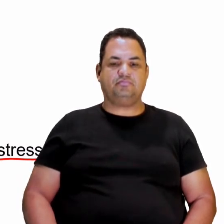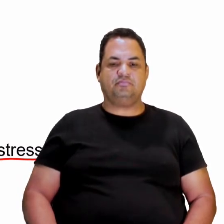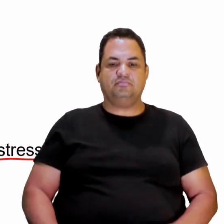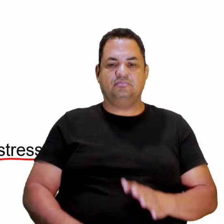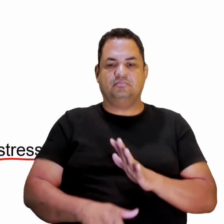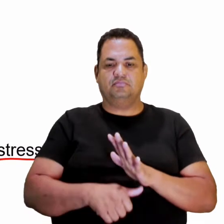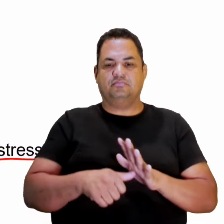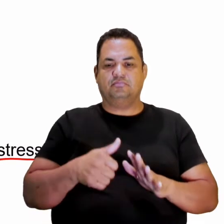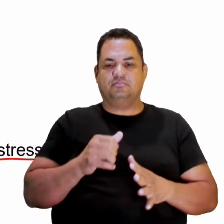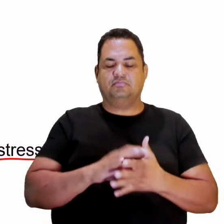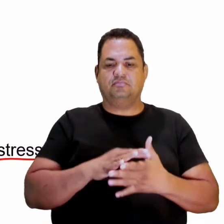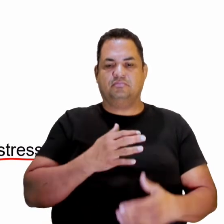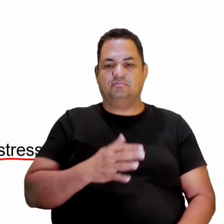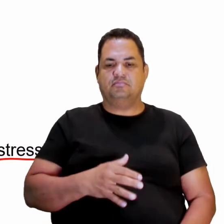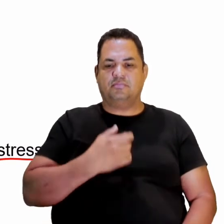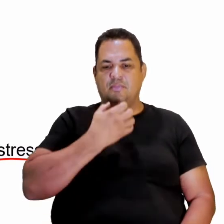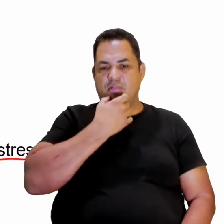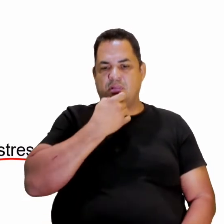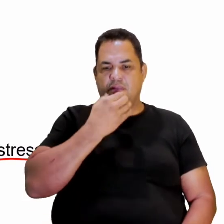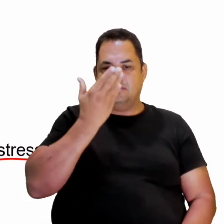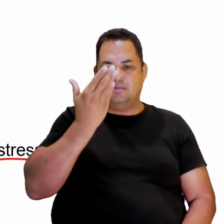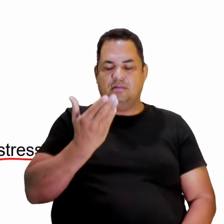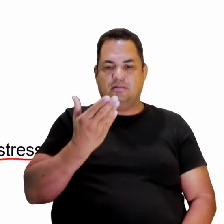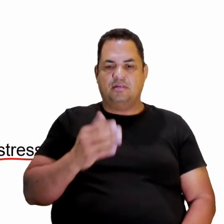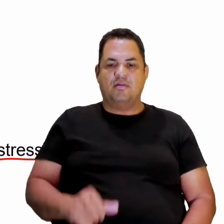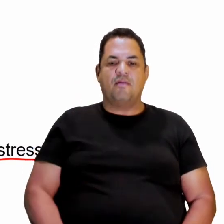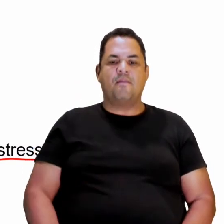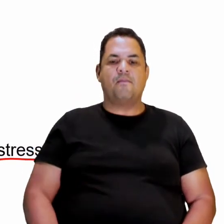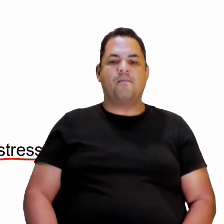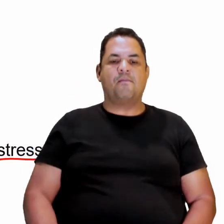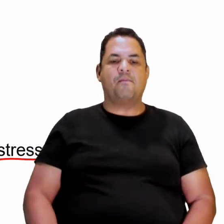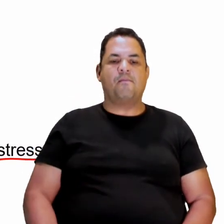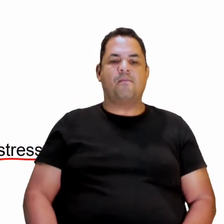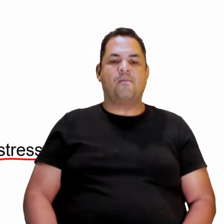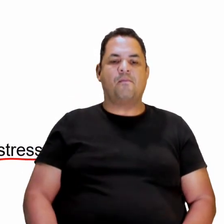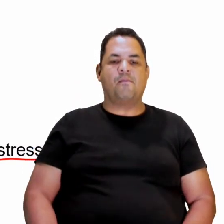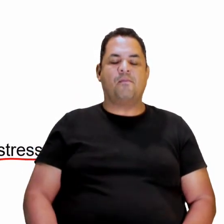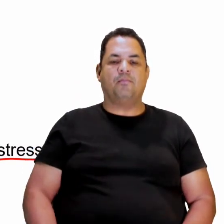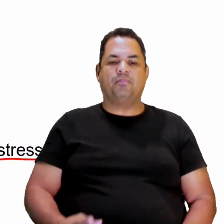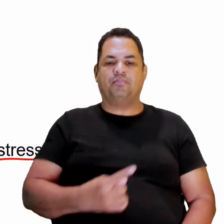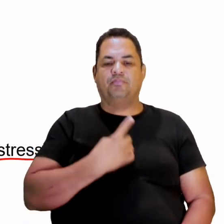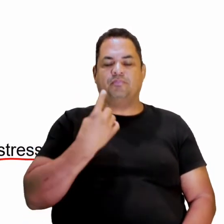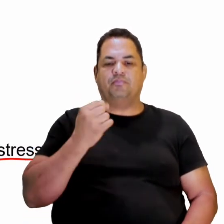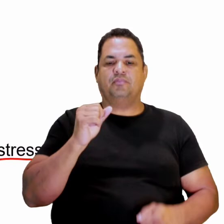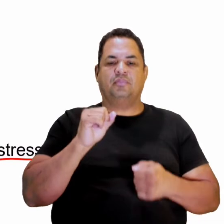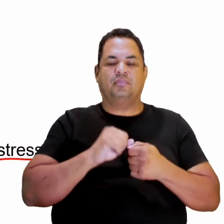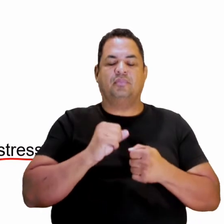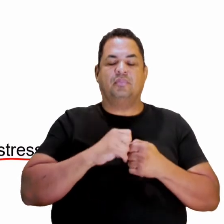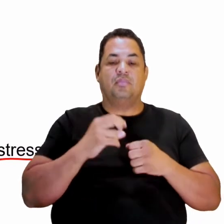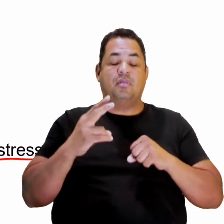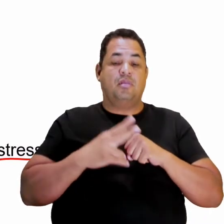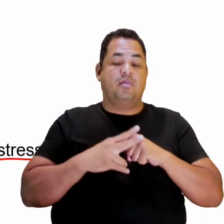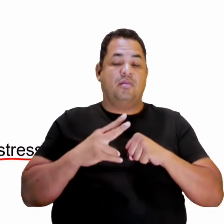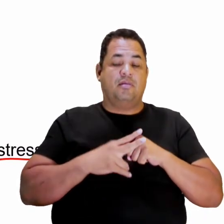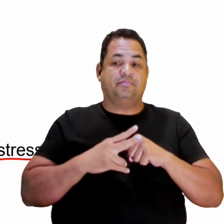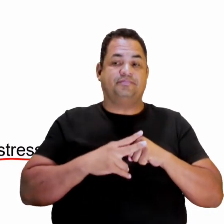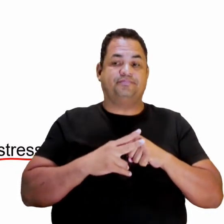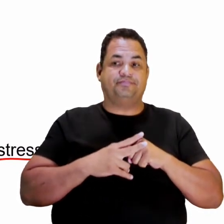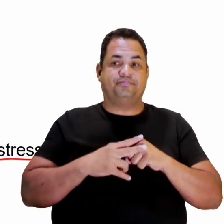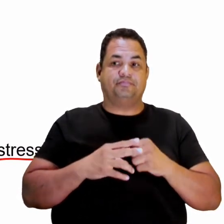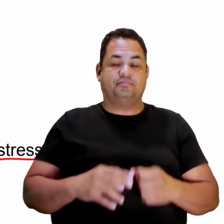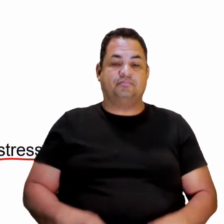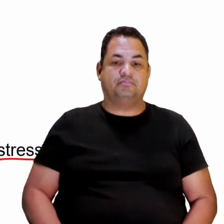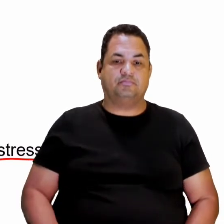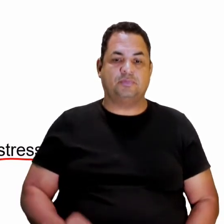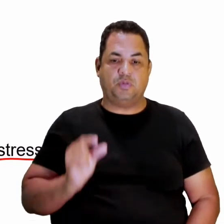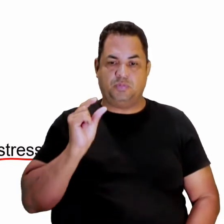em inglês se escreve assim. E aí, agora a gente está falando de verbos que não é só de